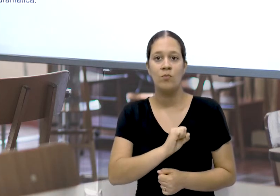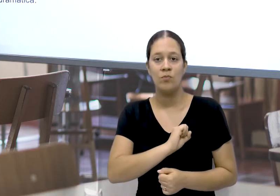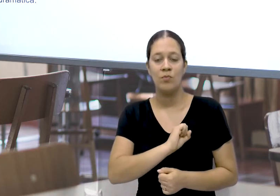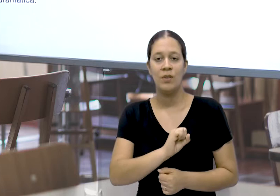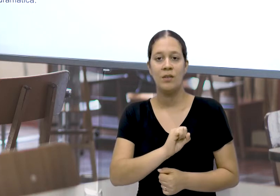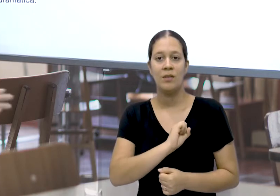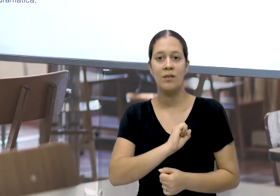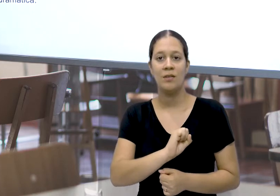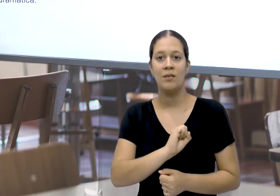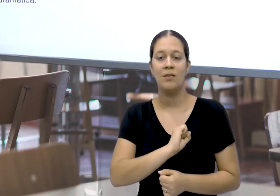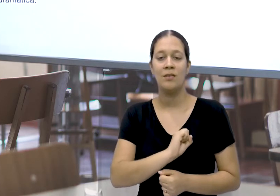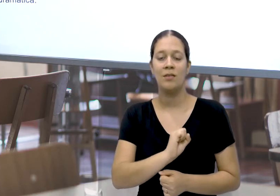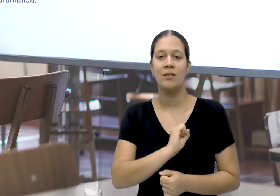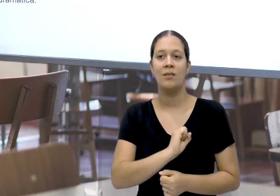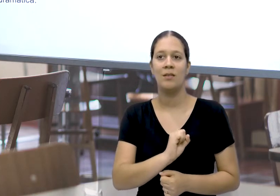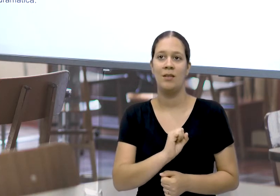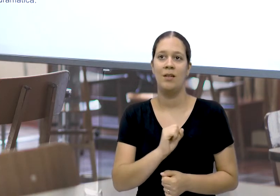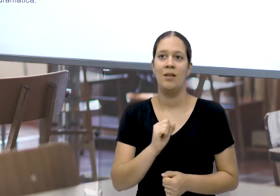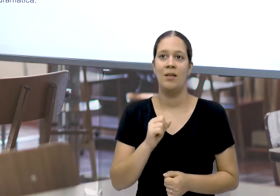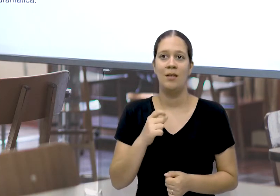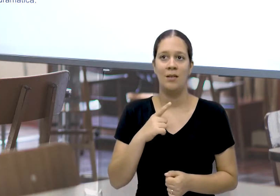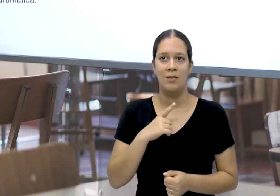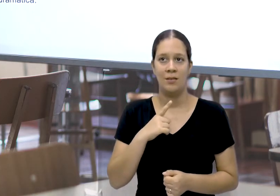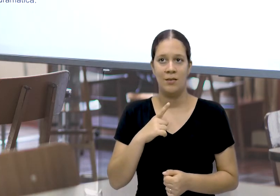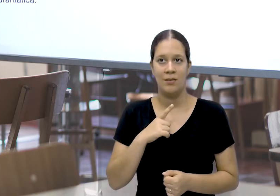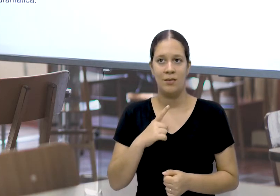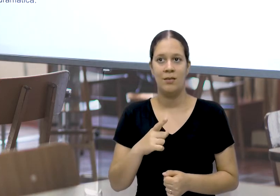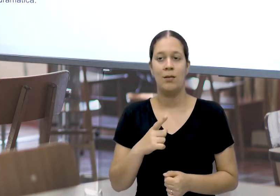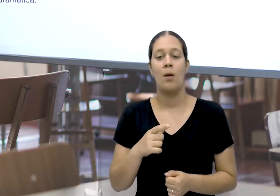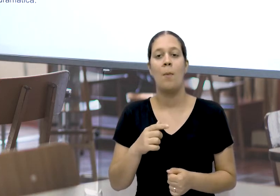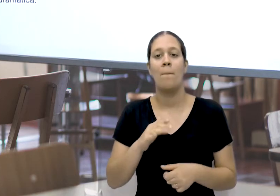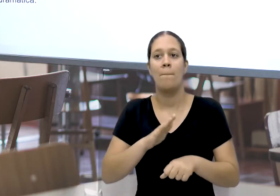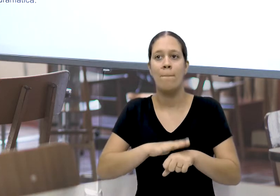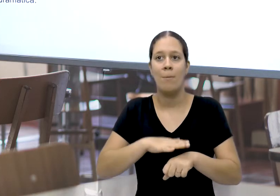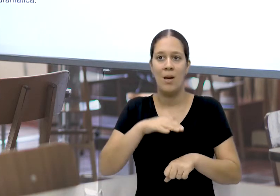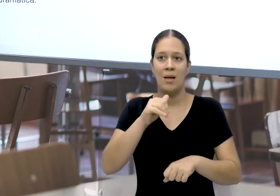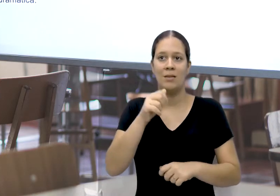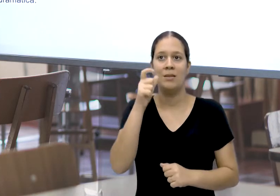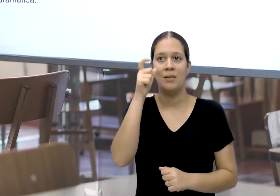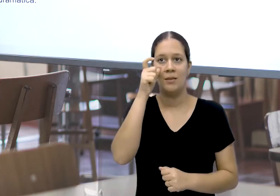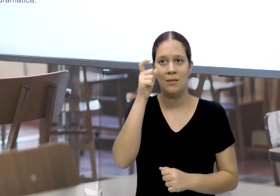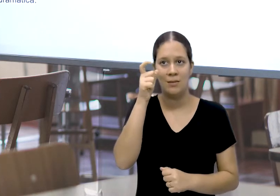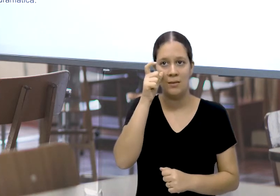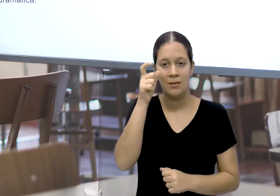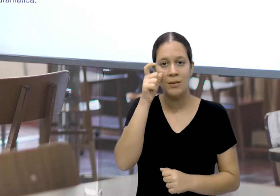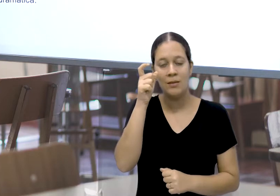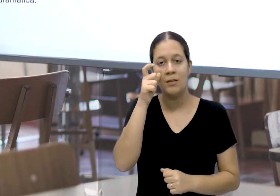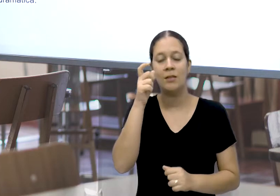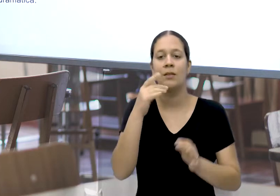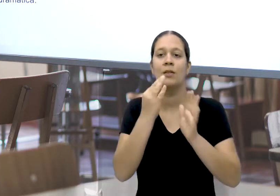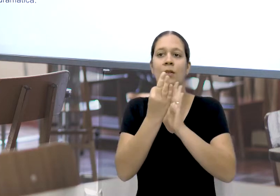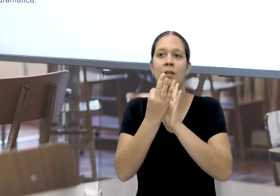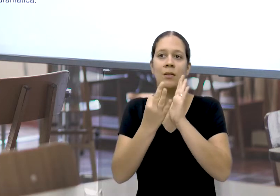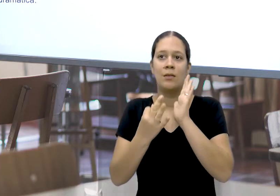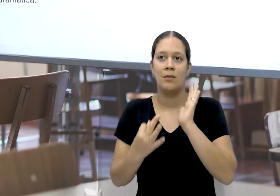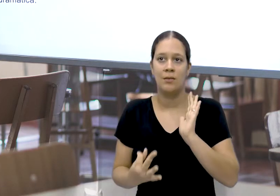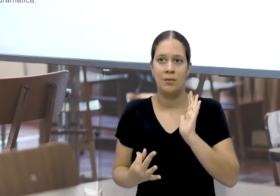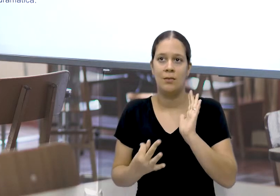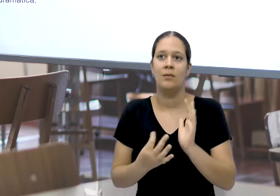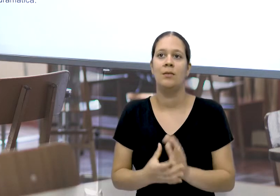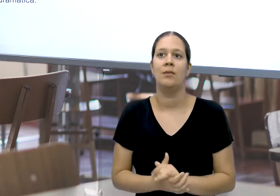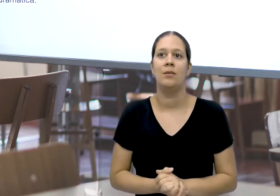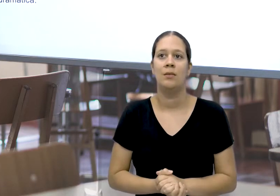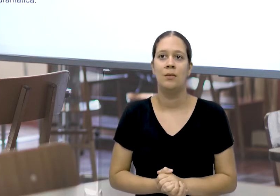personagens vão acontecer aí, as intrigas vão acontecer aí. Ou seja, o que mais chama a atenção em um filme, em um livro ou em uma peça,